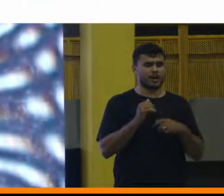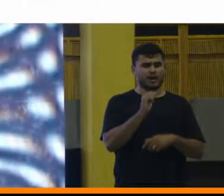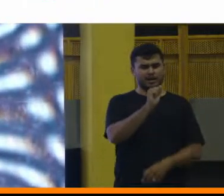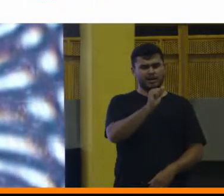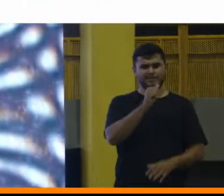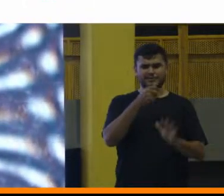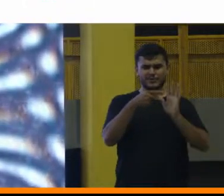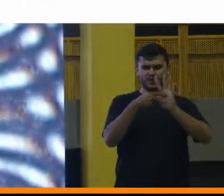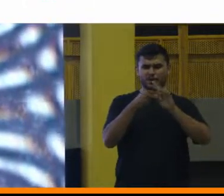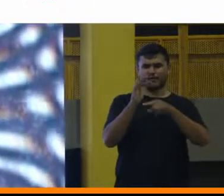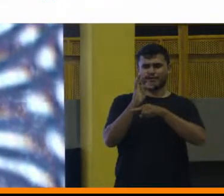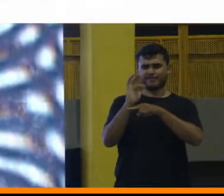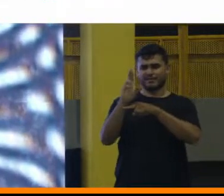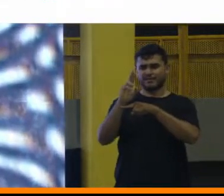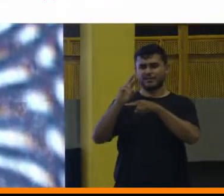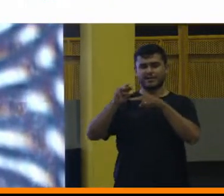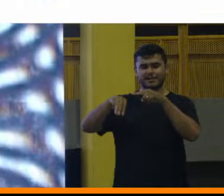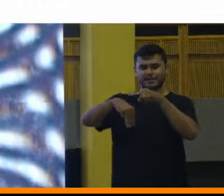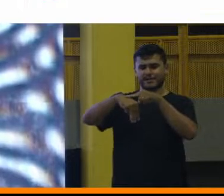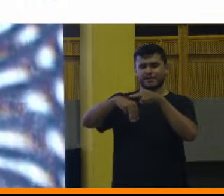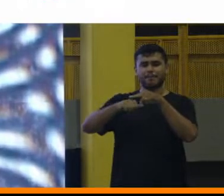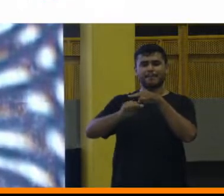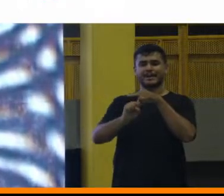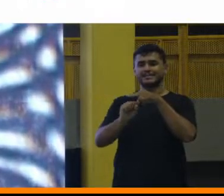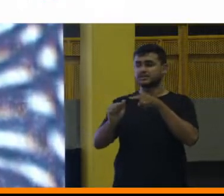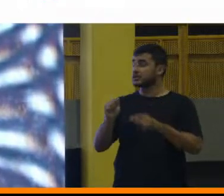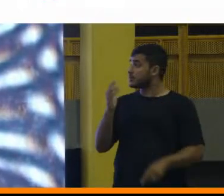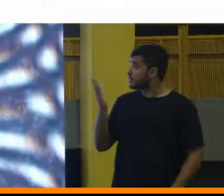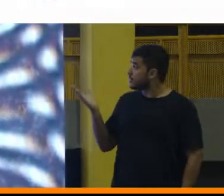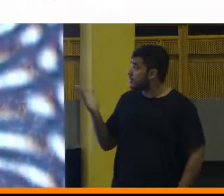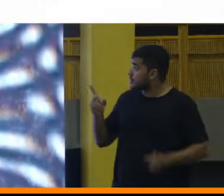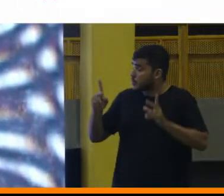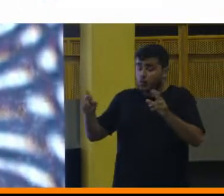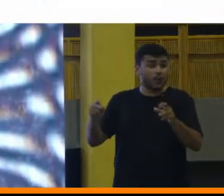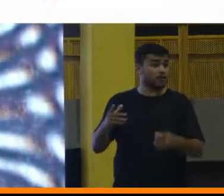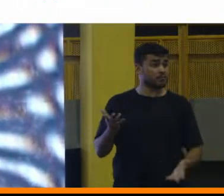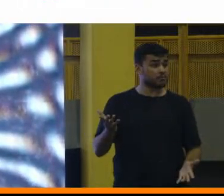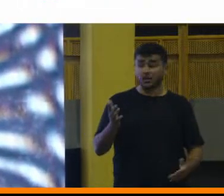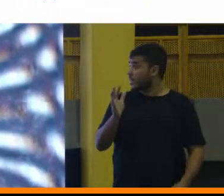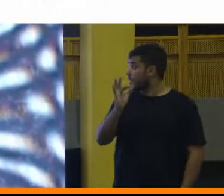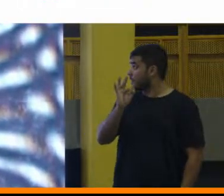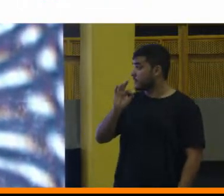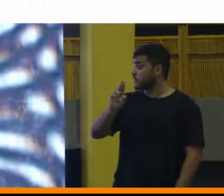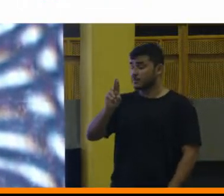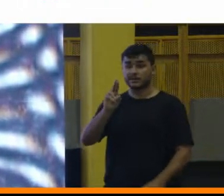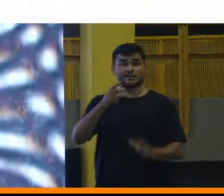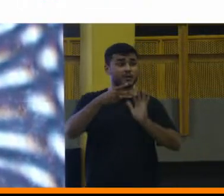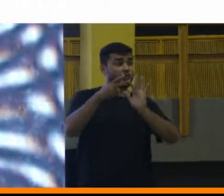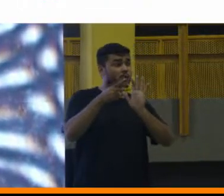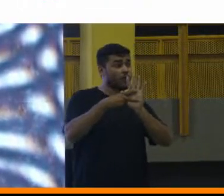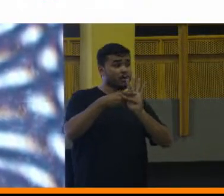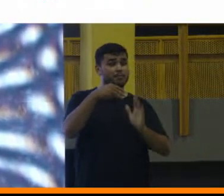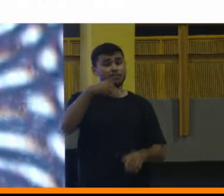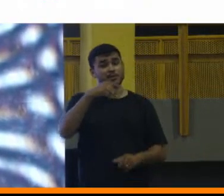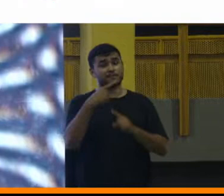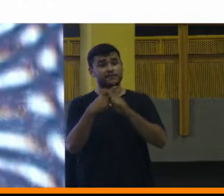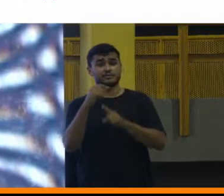massa vezes aceleração. É a mesma equação, só muda o jeitão de você